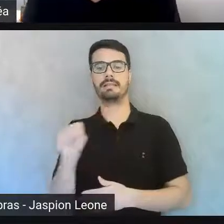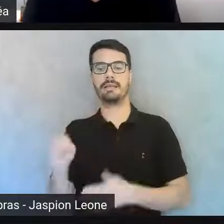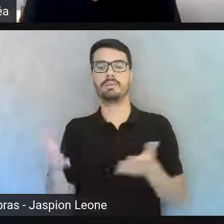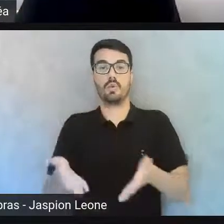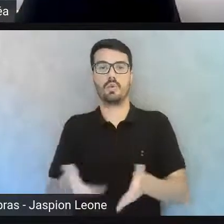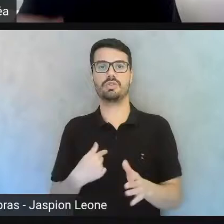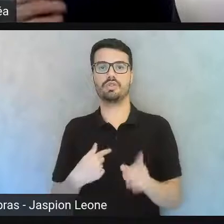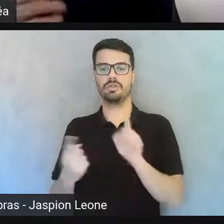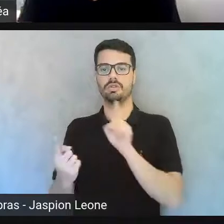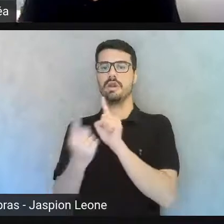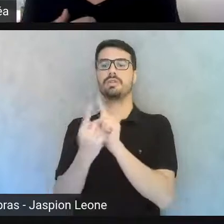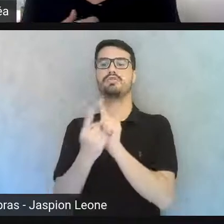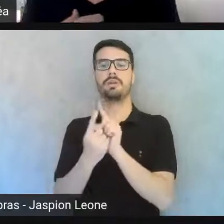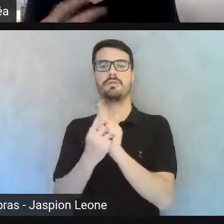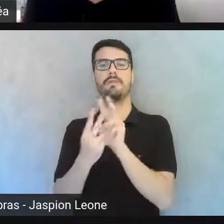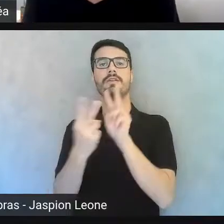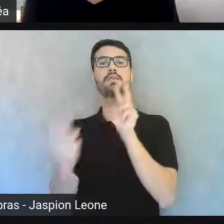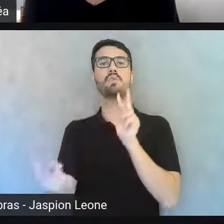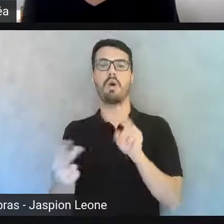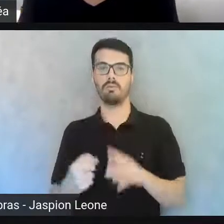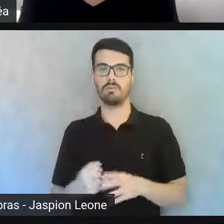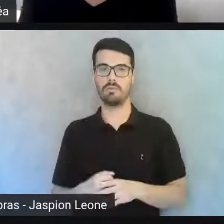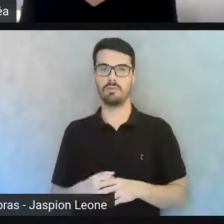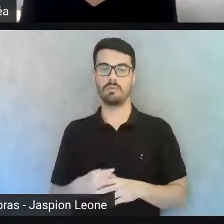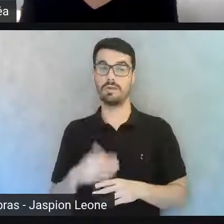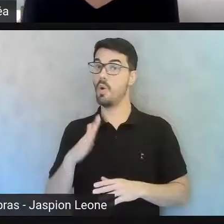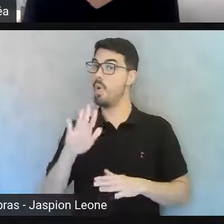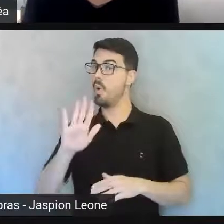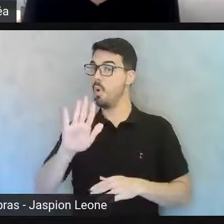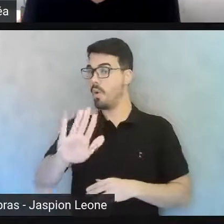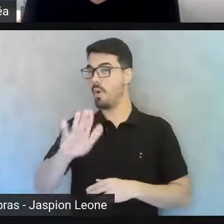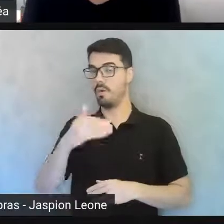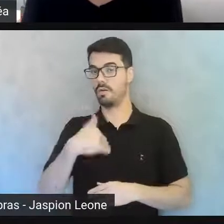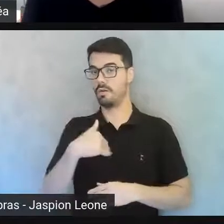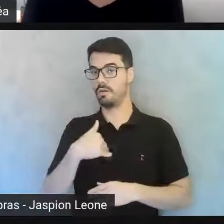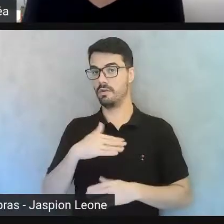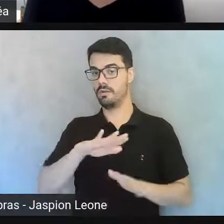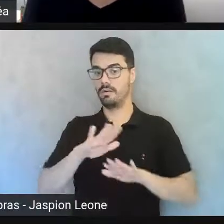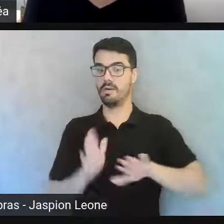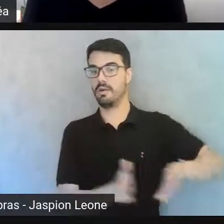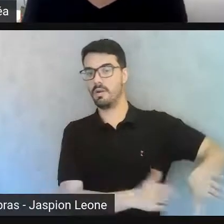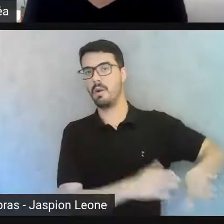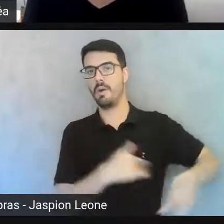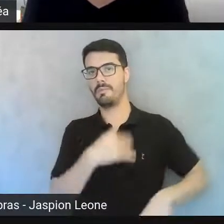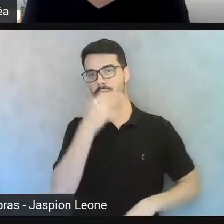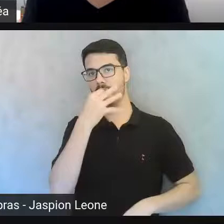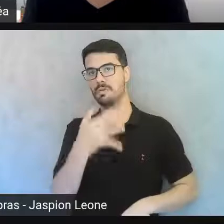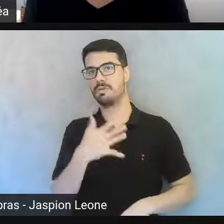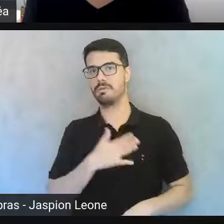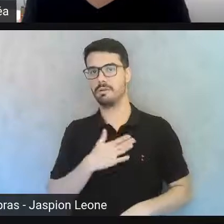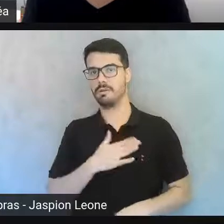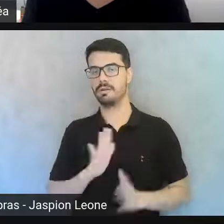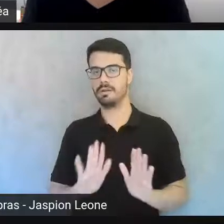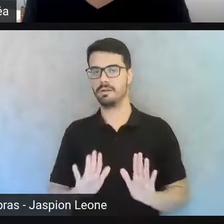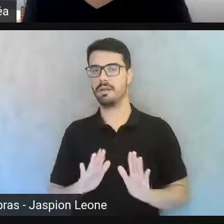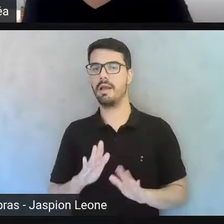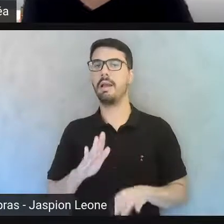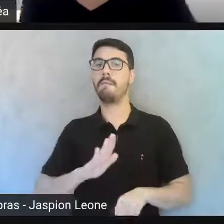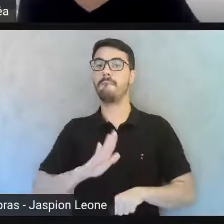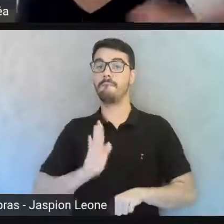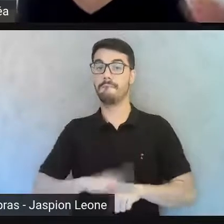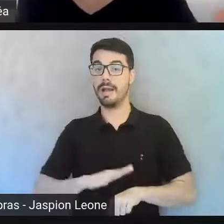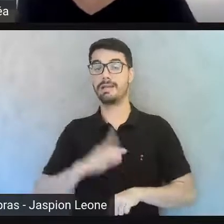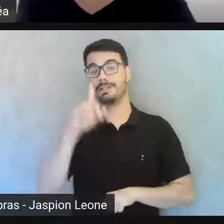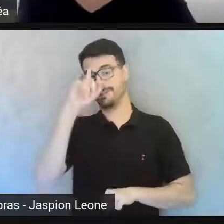retomada dos meus olhos, agora tirando a SEDES, ela vai ser uma das missões mais difíceis, eu acho, não